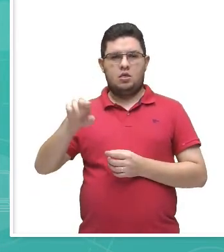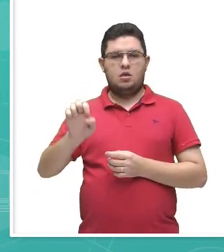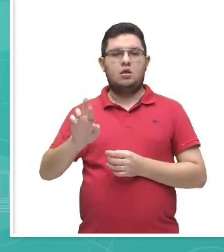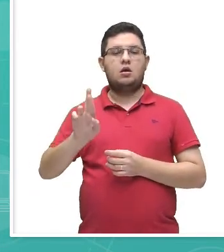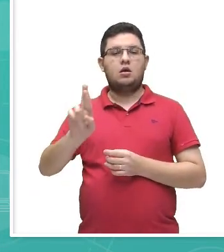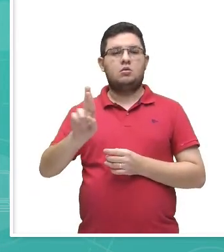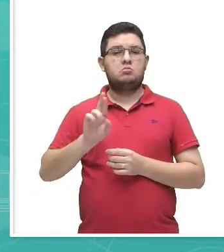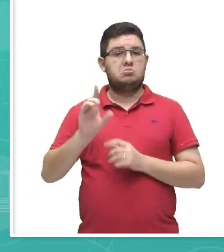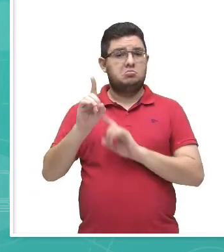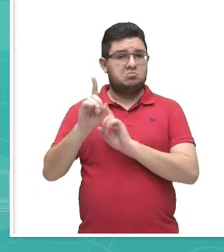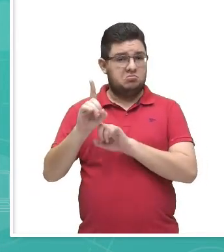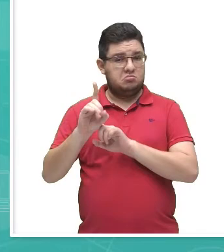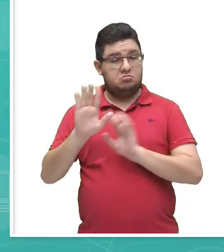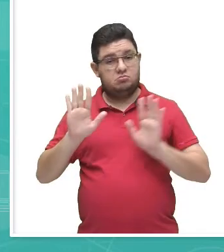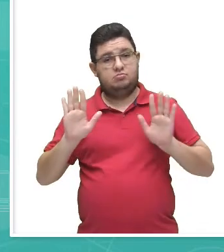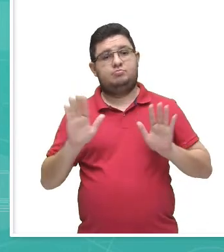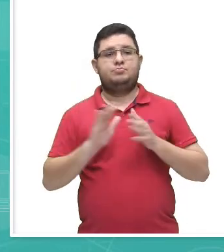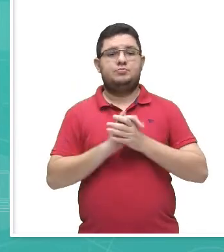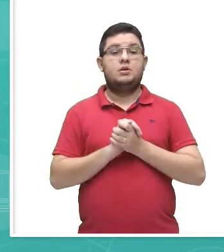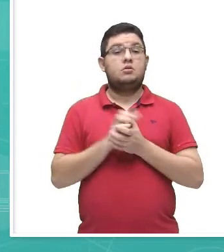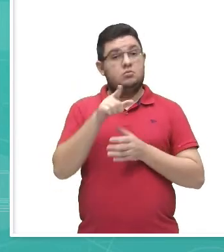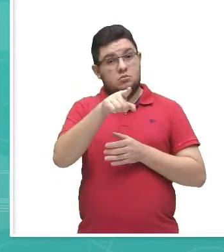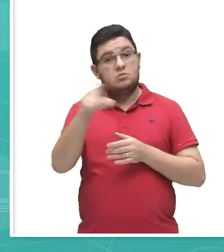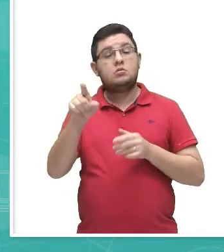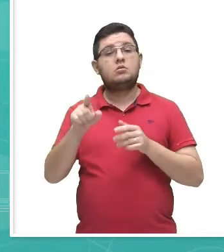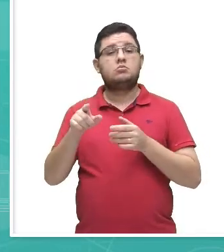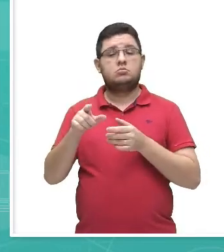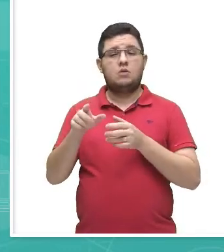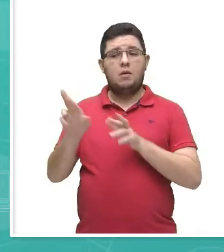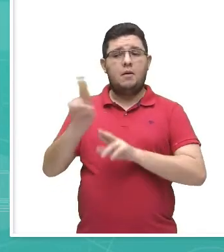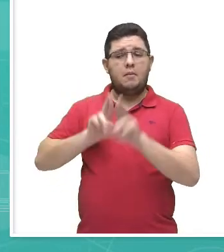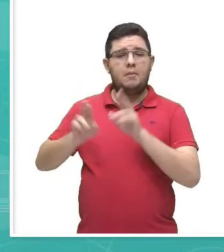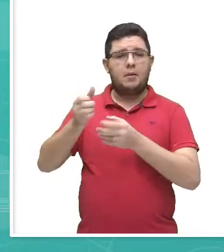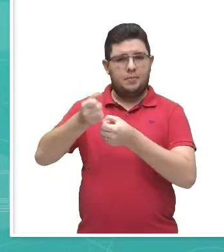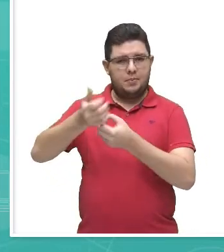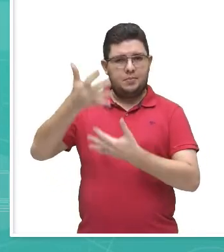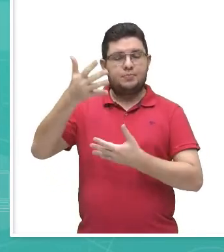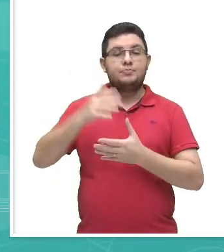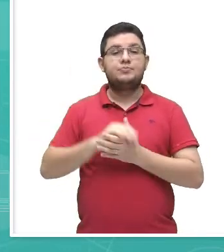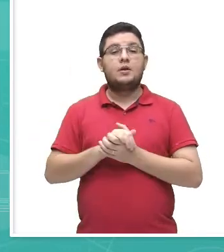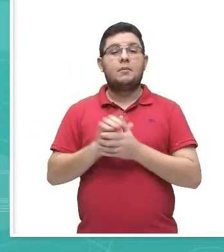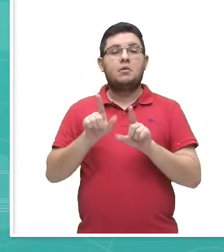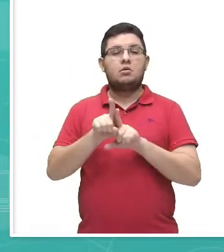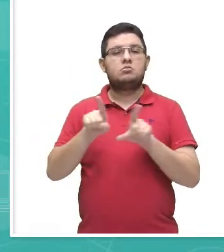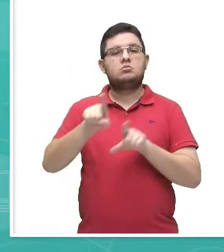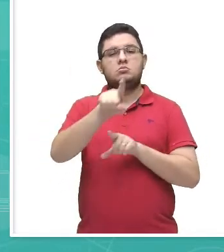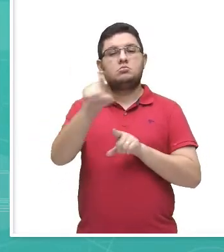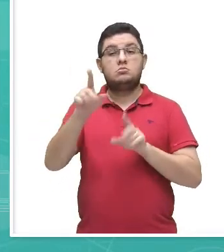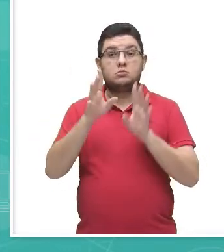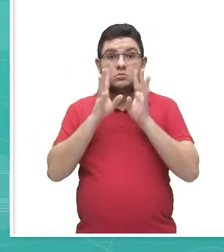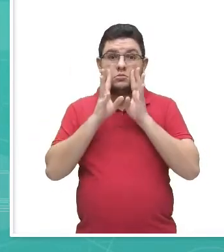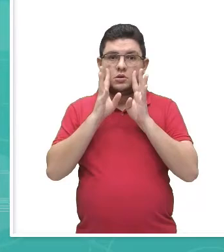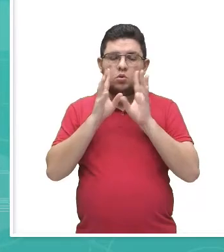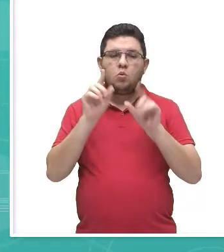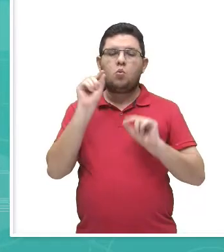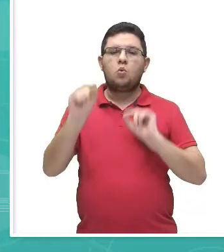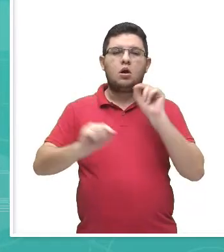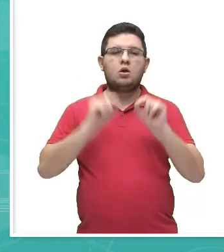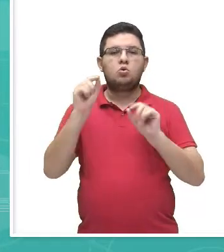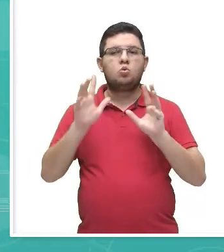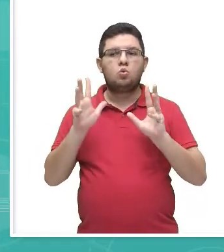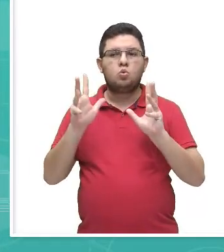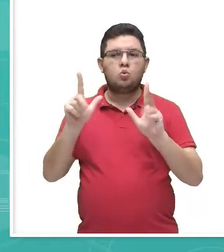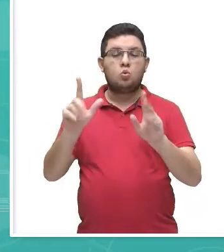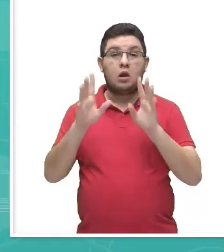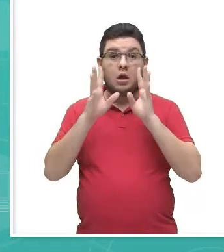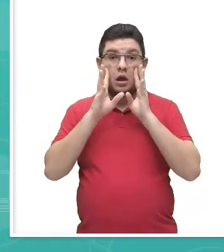continue participando. Essa aqui, na verdade, vocês deveriam prestar atenção em toda a construção, tá? Porque ele não é necessariamente uma